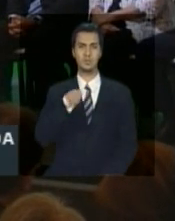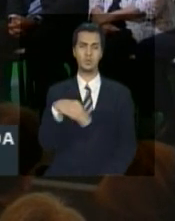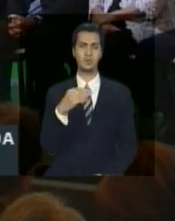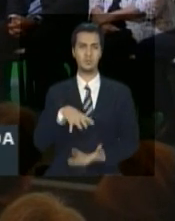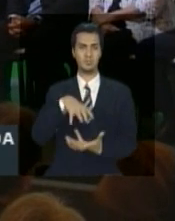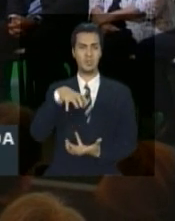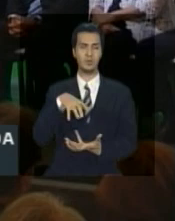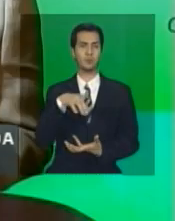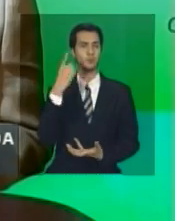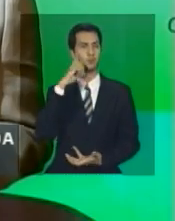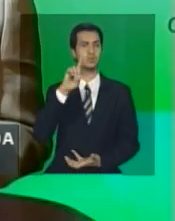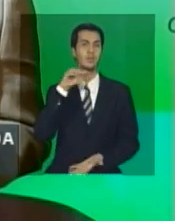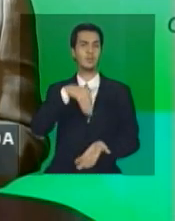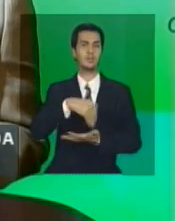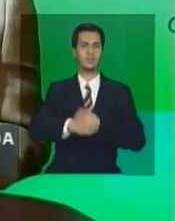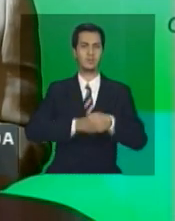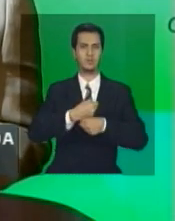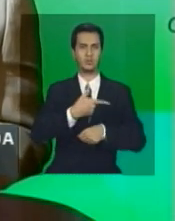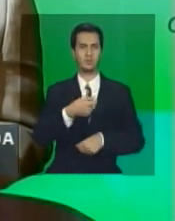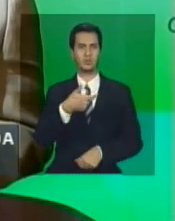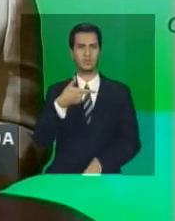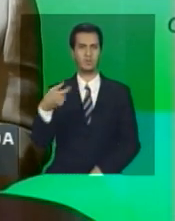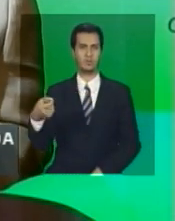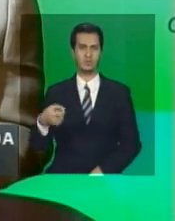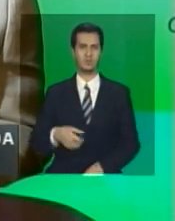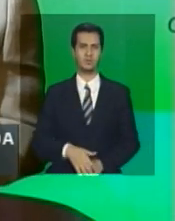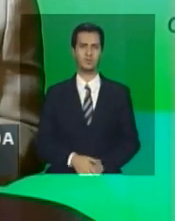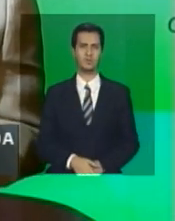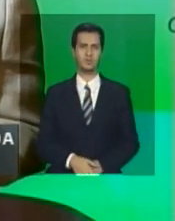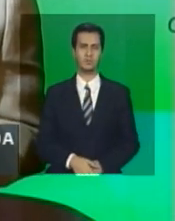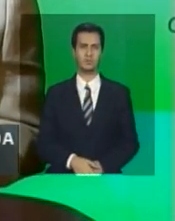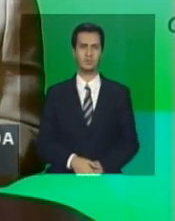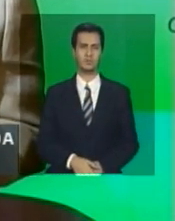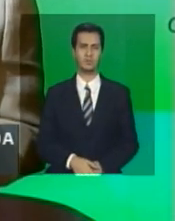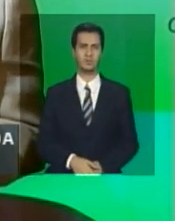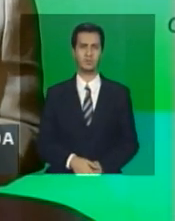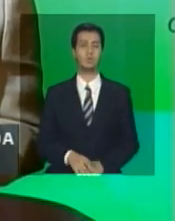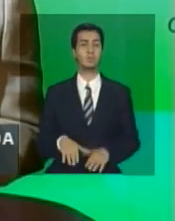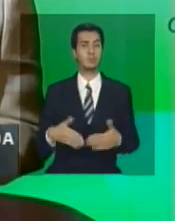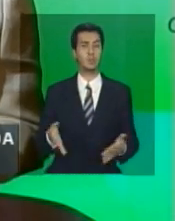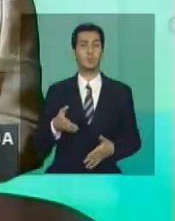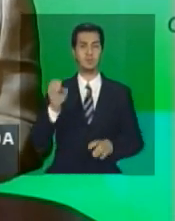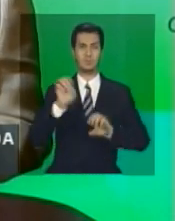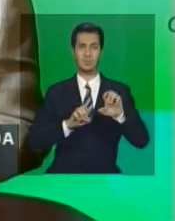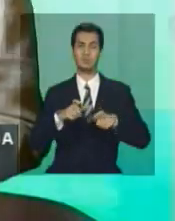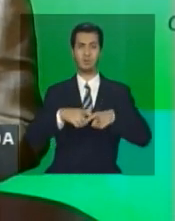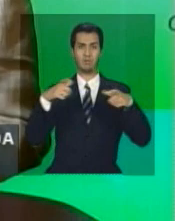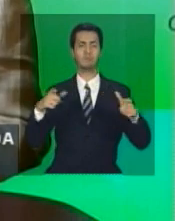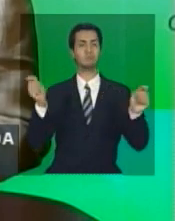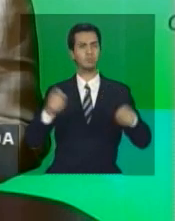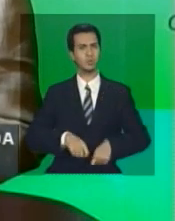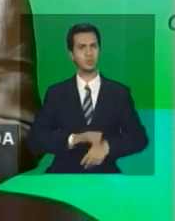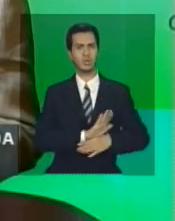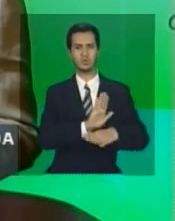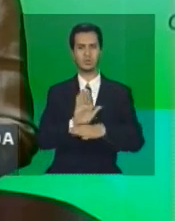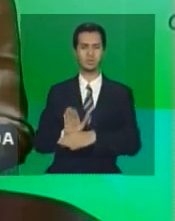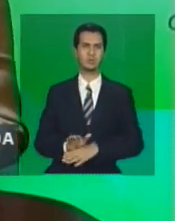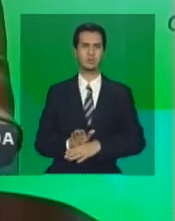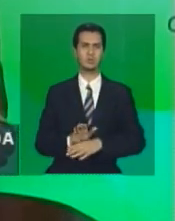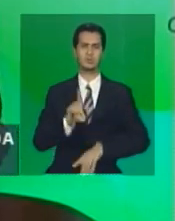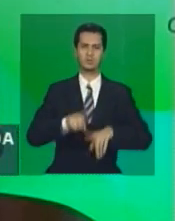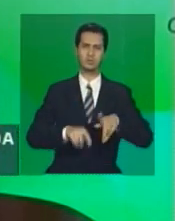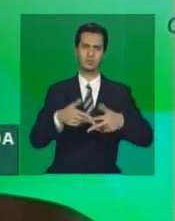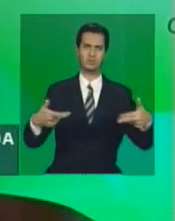dia até 2020. Então, temos a escala necessária para ver prosperar a indústria de